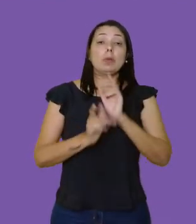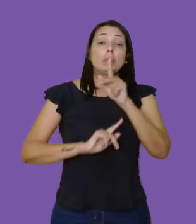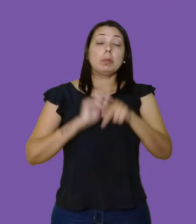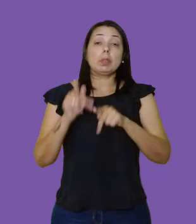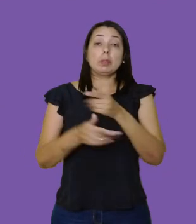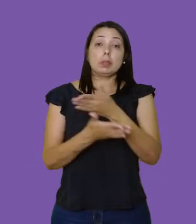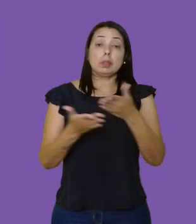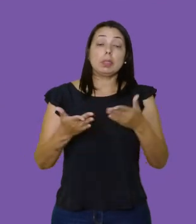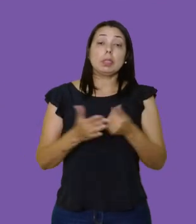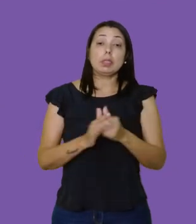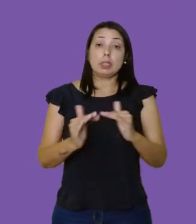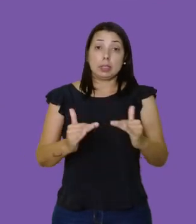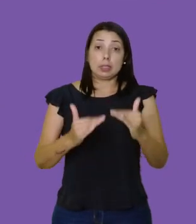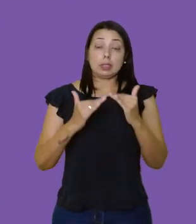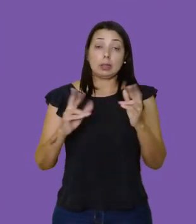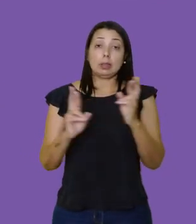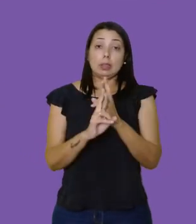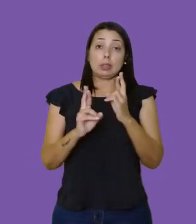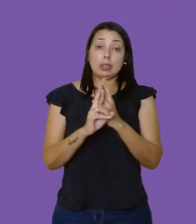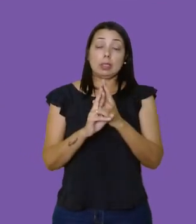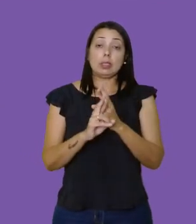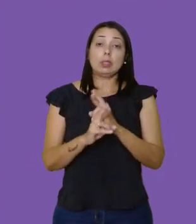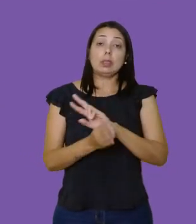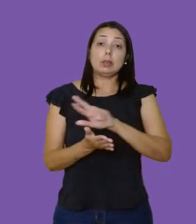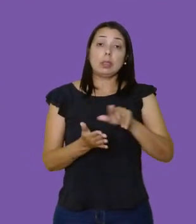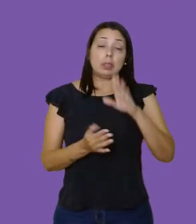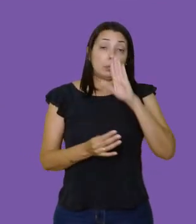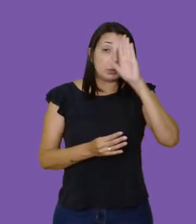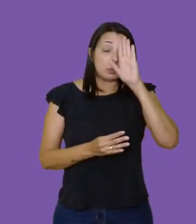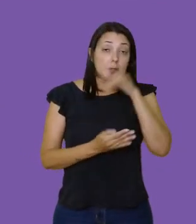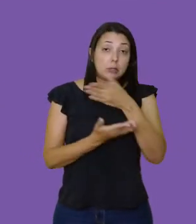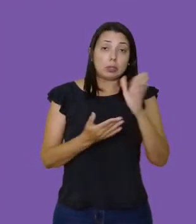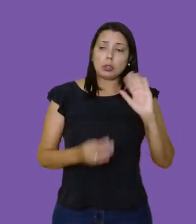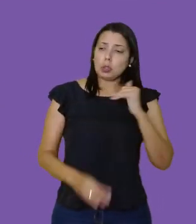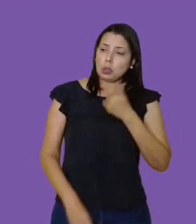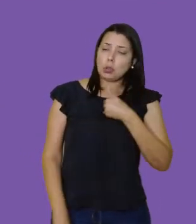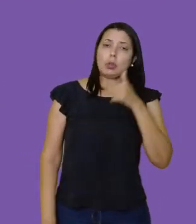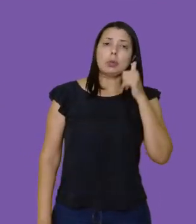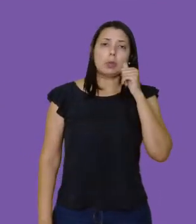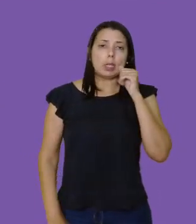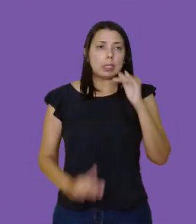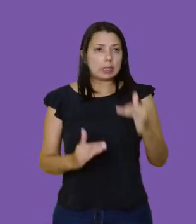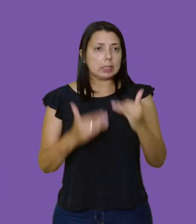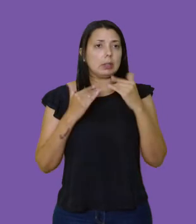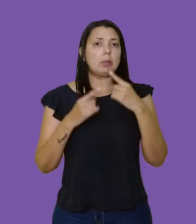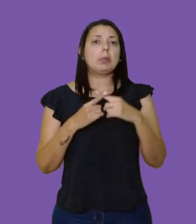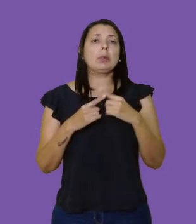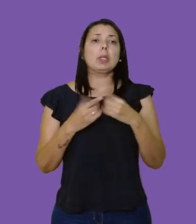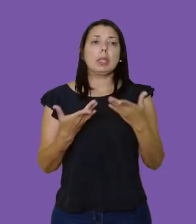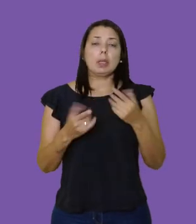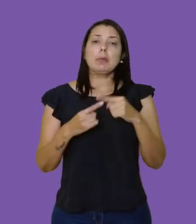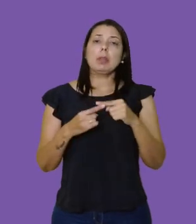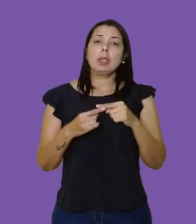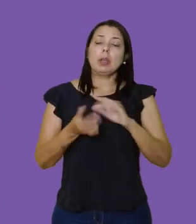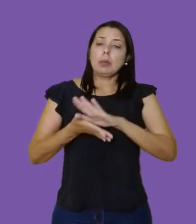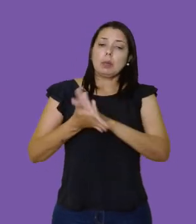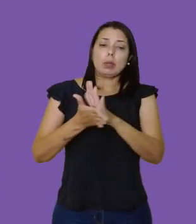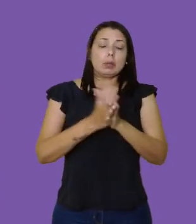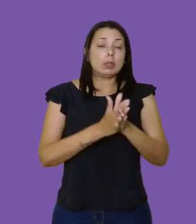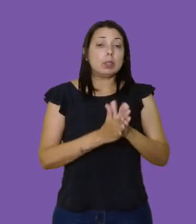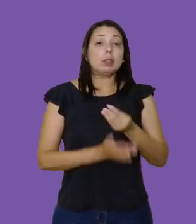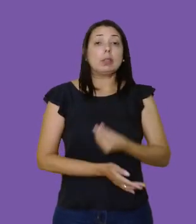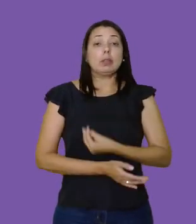esteja atenta para os seus direitos relacionados aos dados pessoais, mas principalmente nós mulheres estejamos atentos. Por quê? Porque as discriminações que a